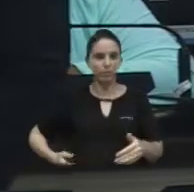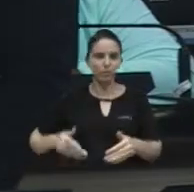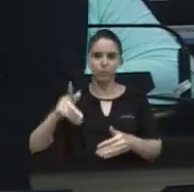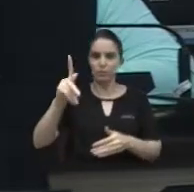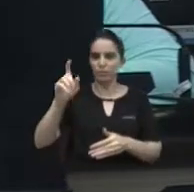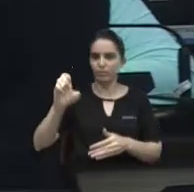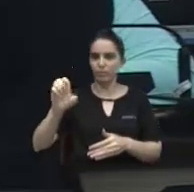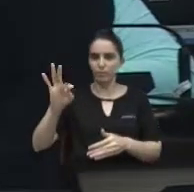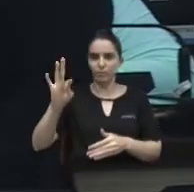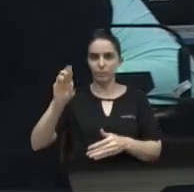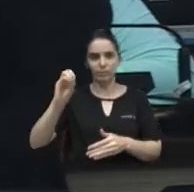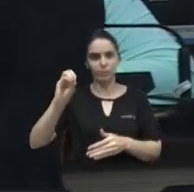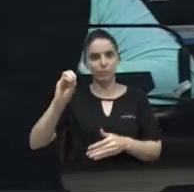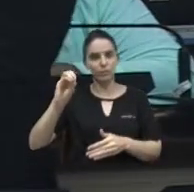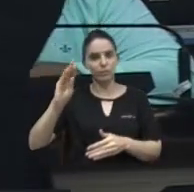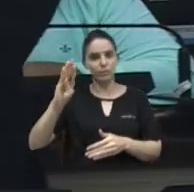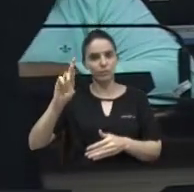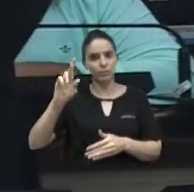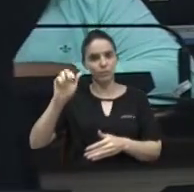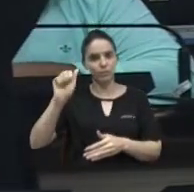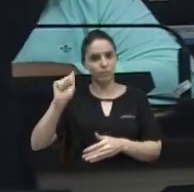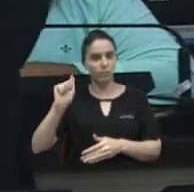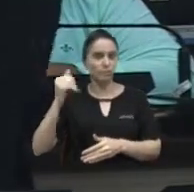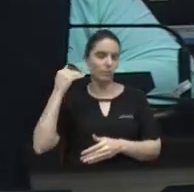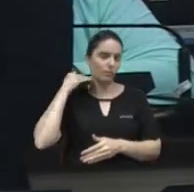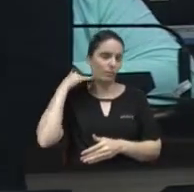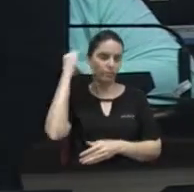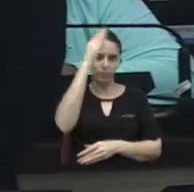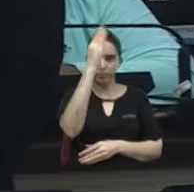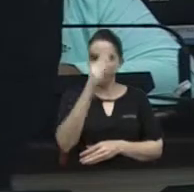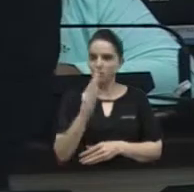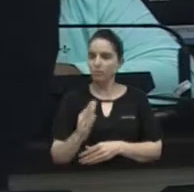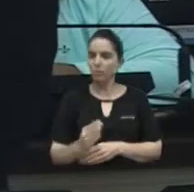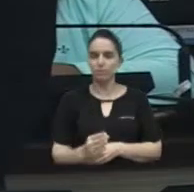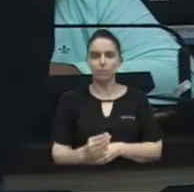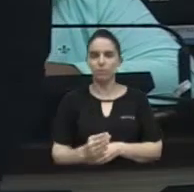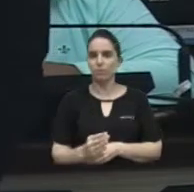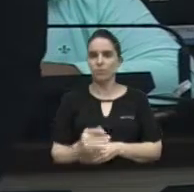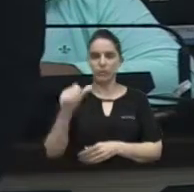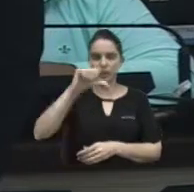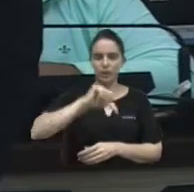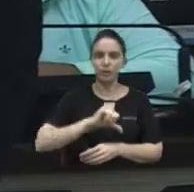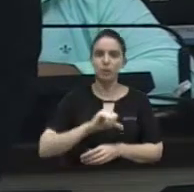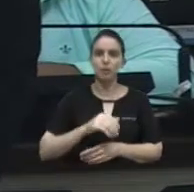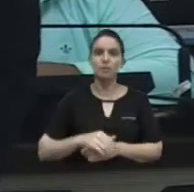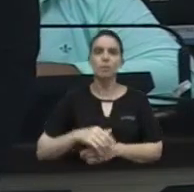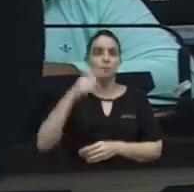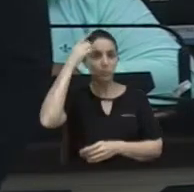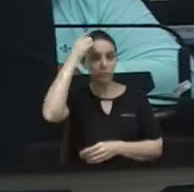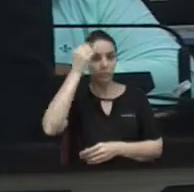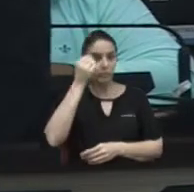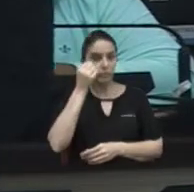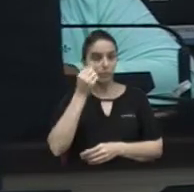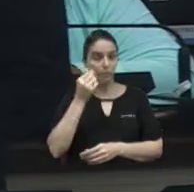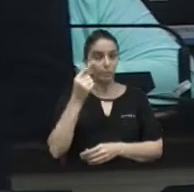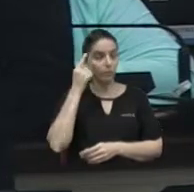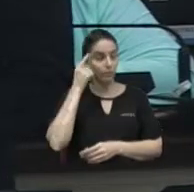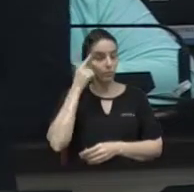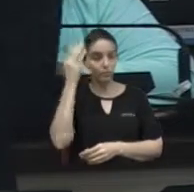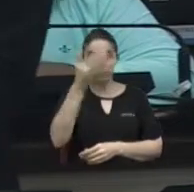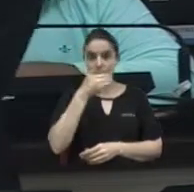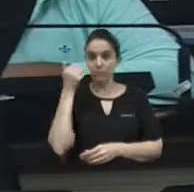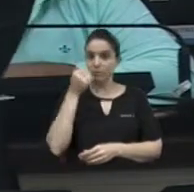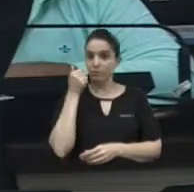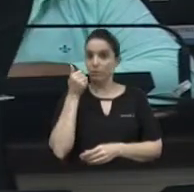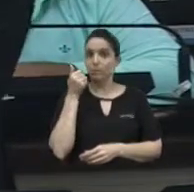Banco do Brasil e as demais. Eu sou favorável à privatização, desde que sejam feitas